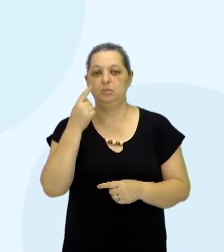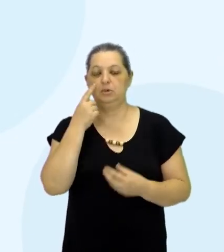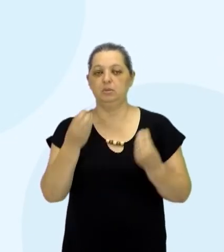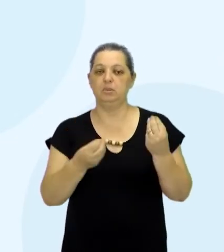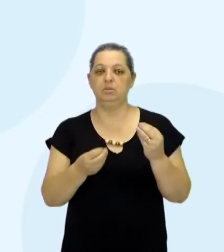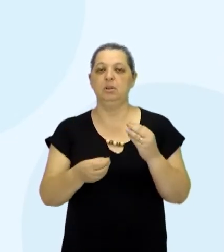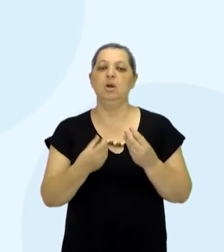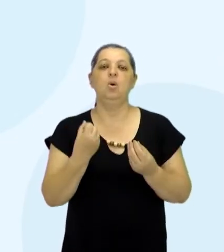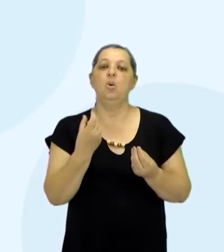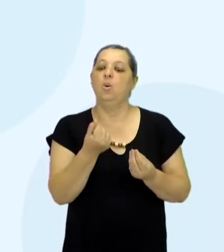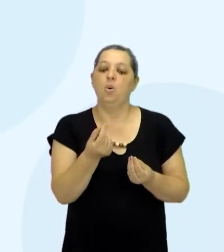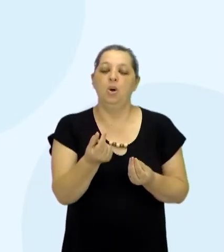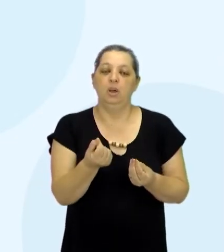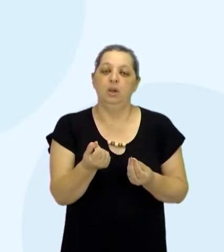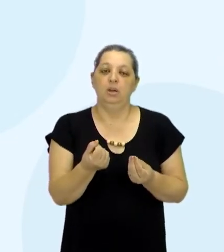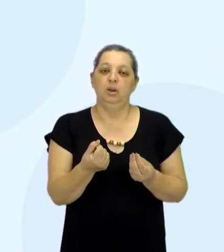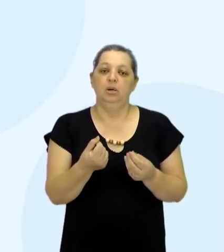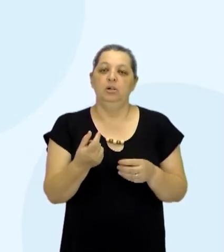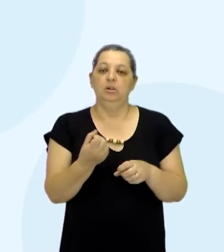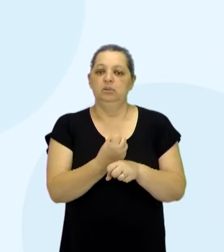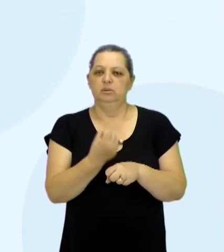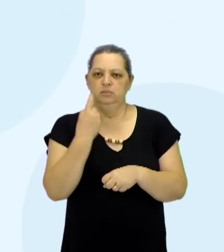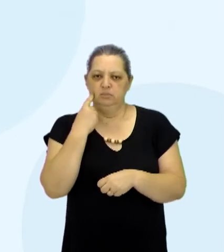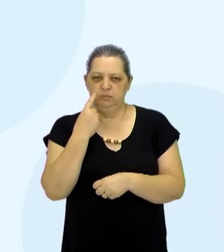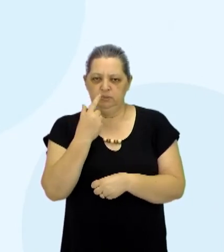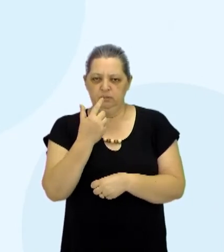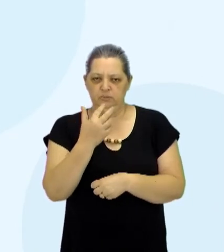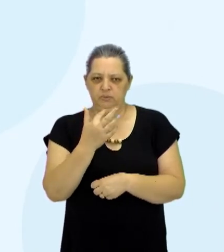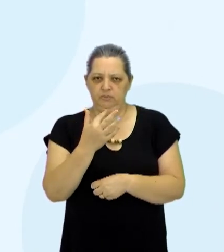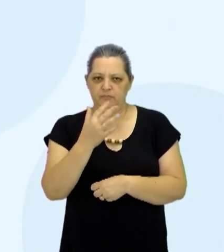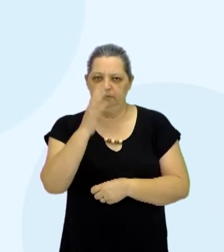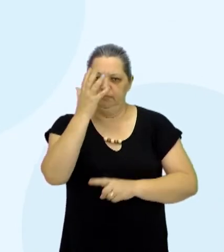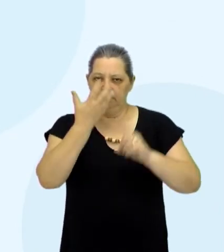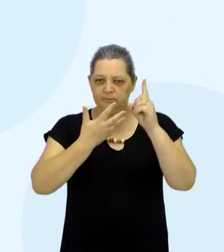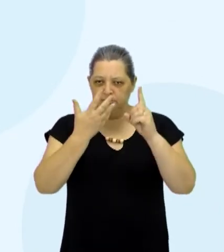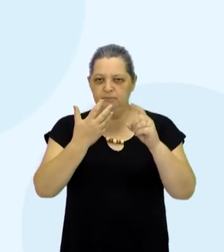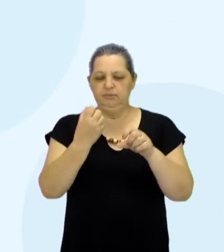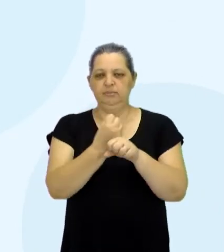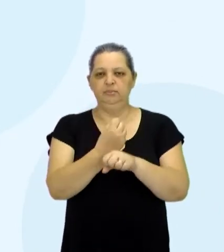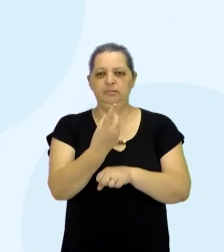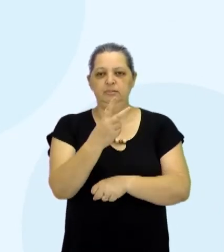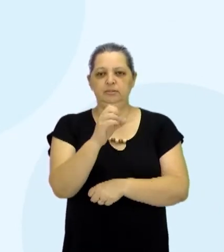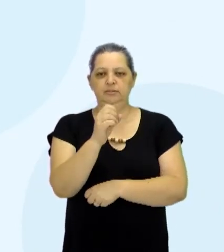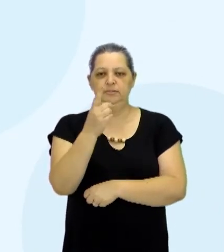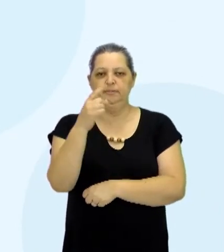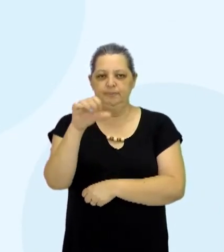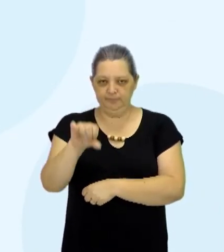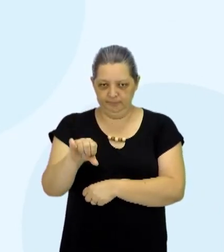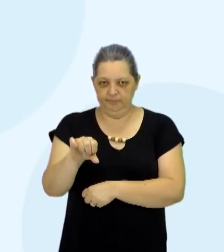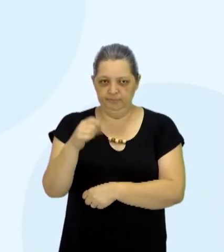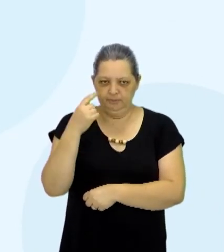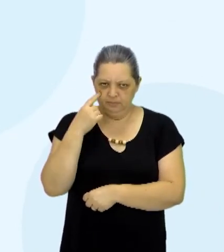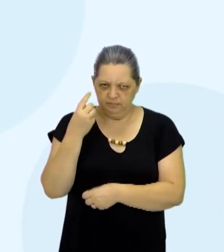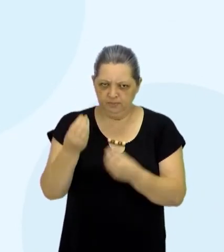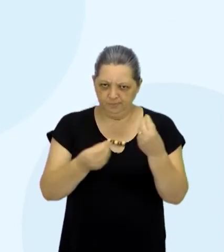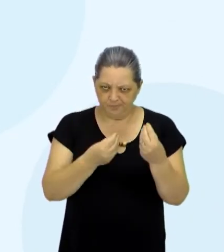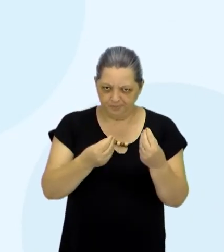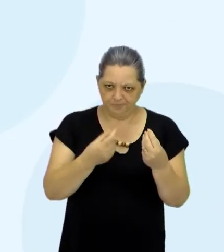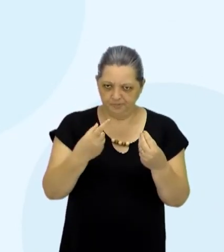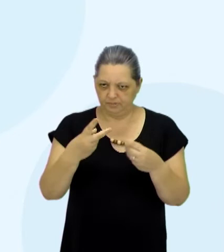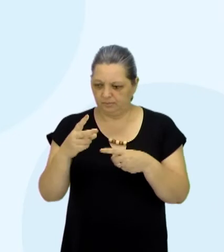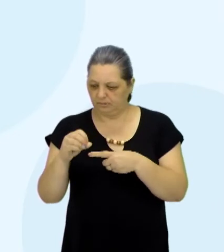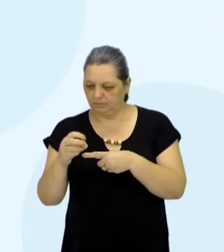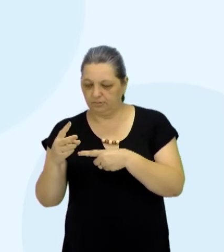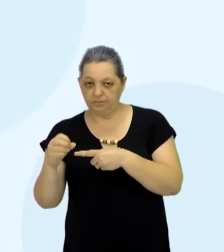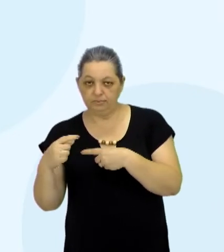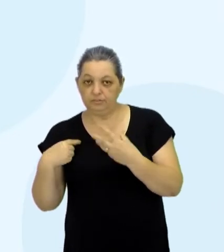em fevereiro de 2019. Peraí, se teve um aumento em janeiro de 2019 e um em janeiro de 2020, do ano